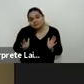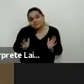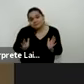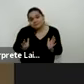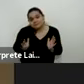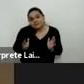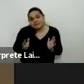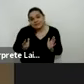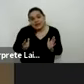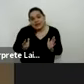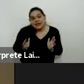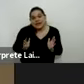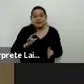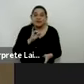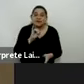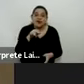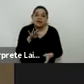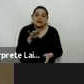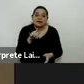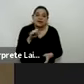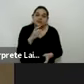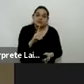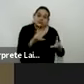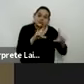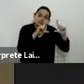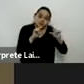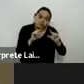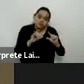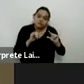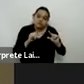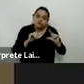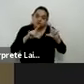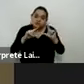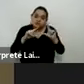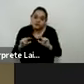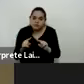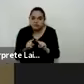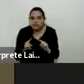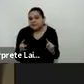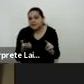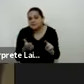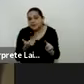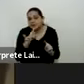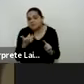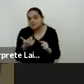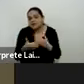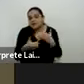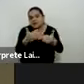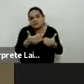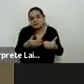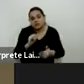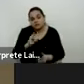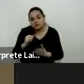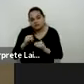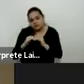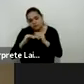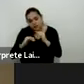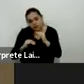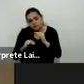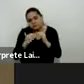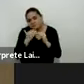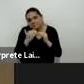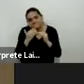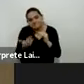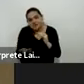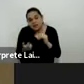da inflação, uma queda dos juros. Mas, mesmo assim, não há perspectiva de melhora, ainda que os juros estejam baixos e a inflação também